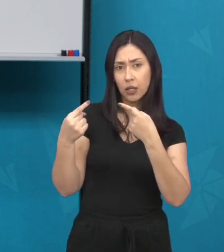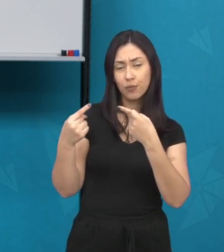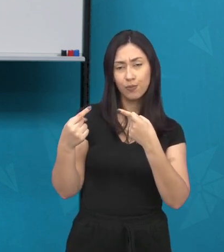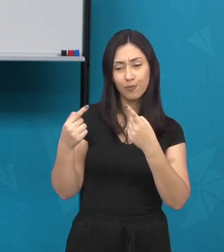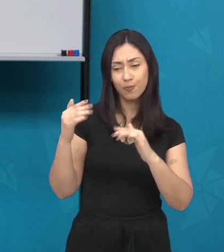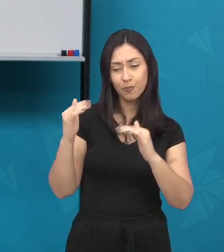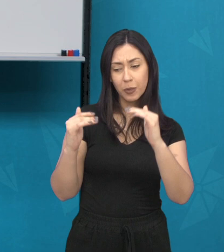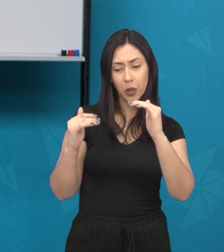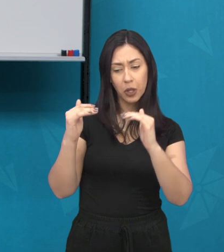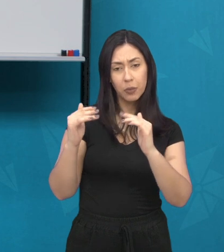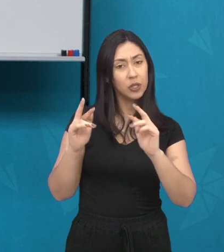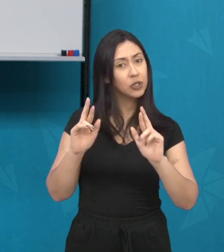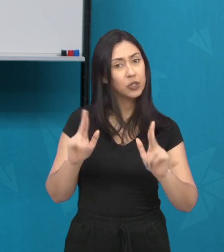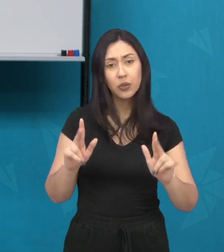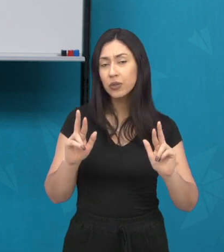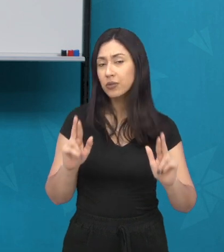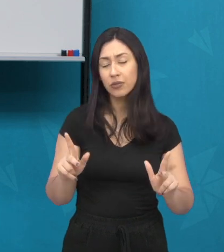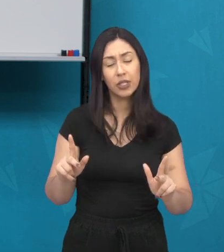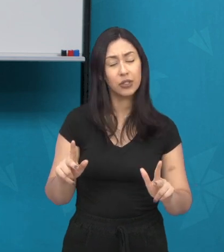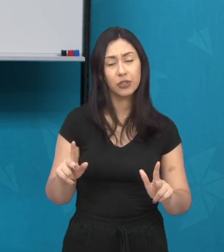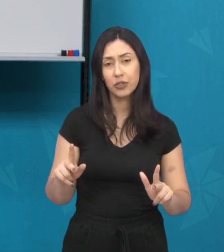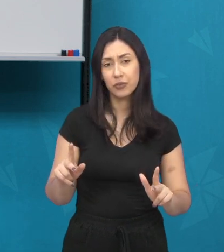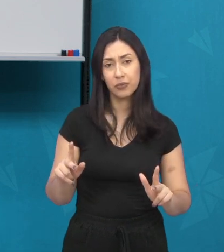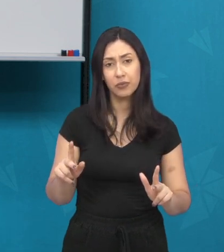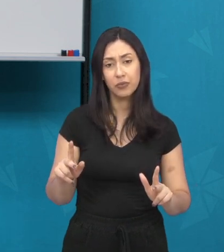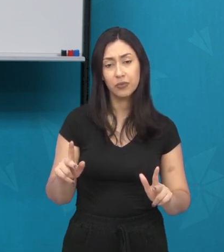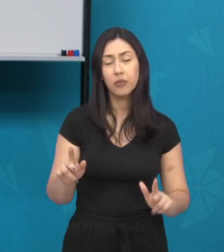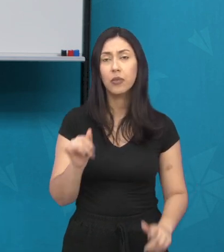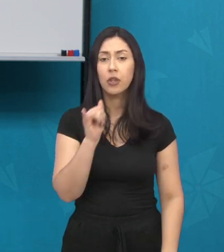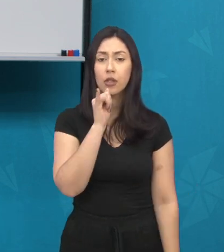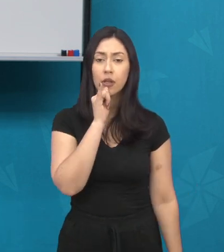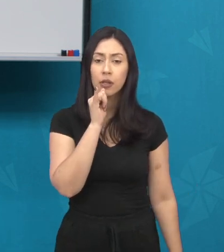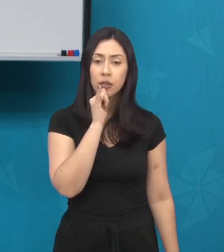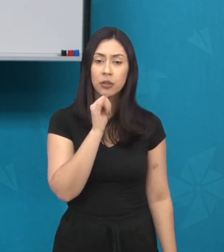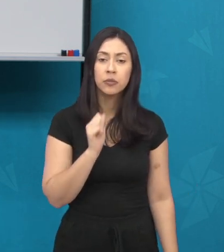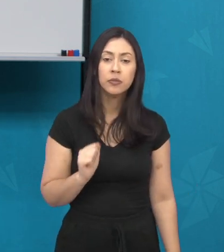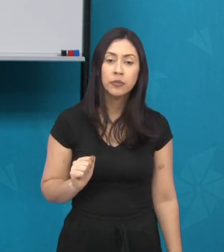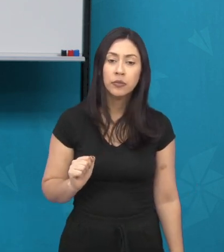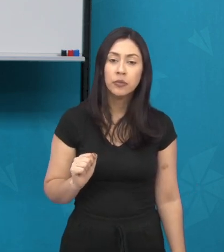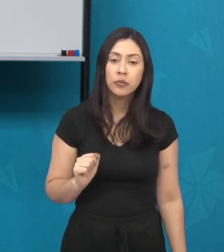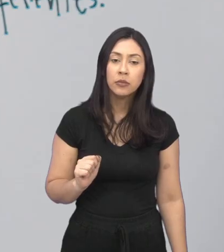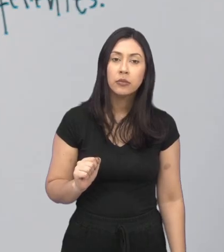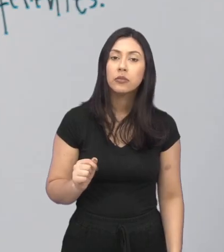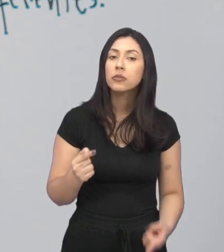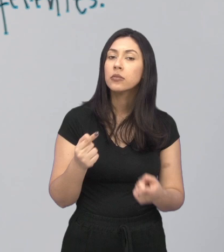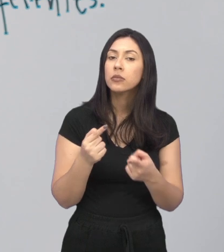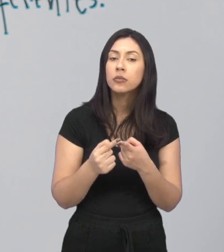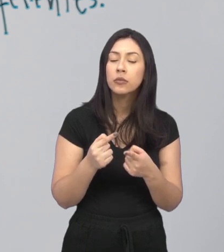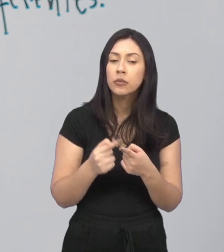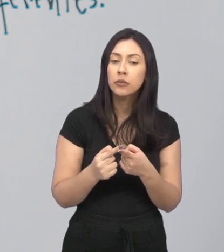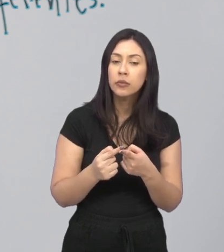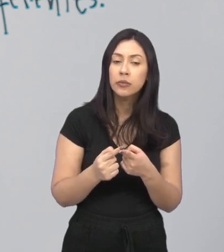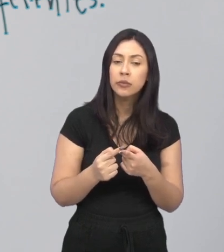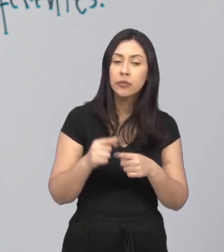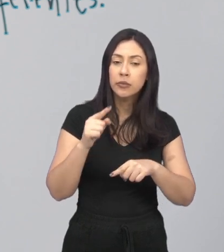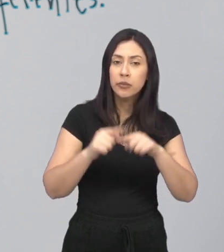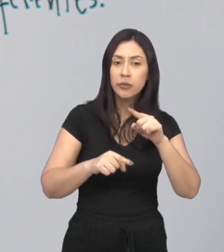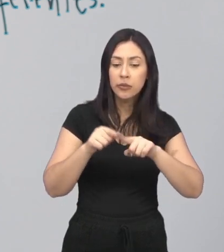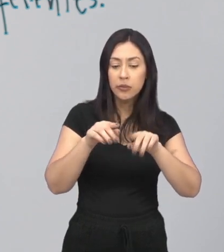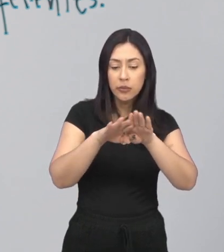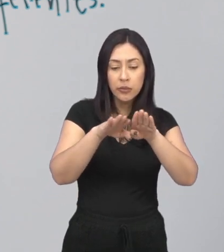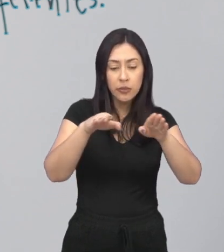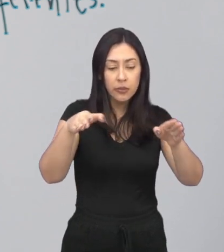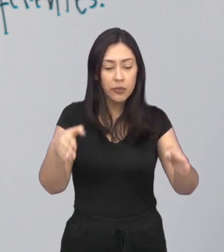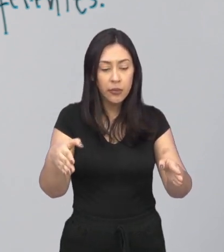equilibram são aplicadas em corpos diferentes certo Por exemplo por que que esse objeto